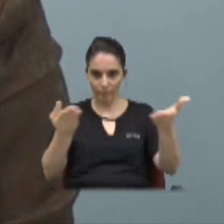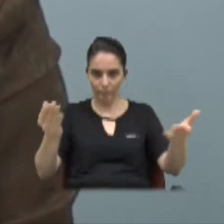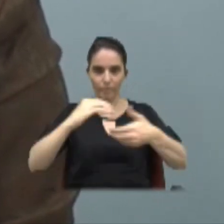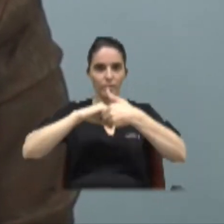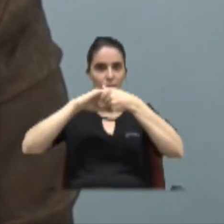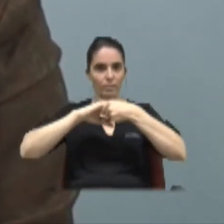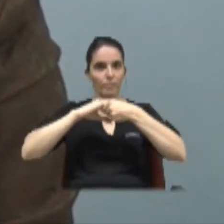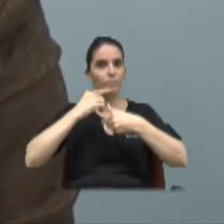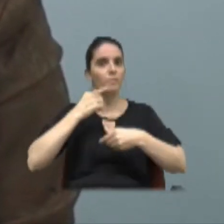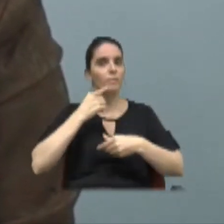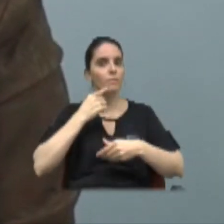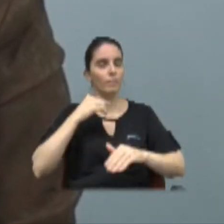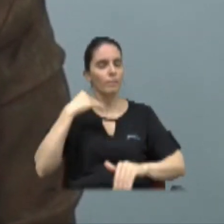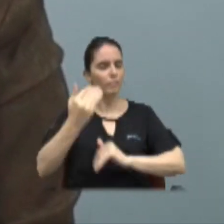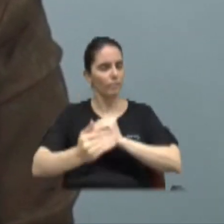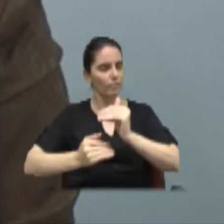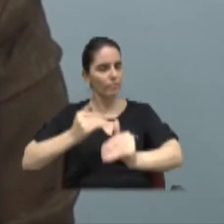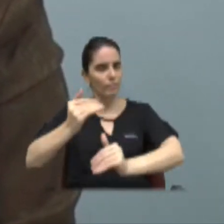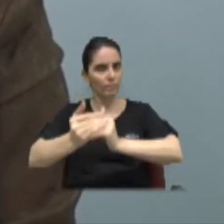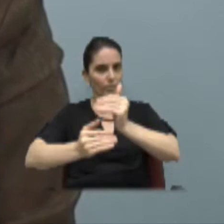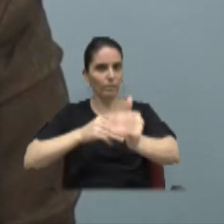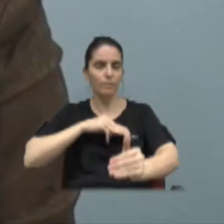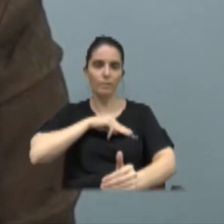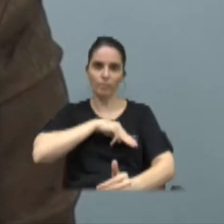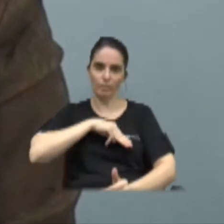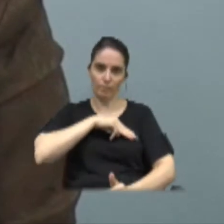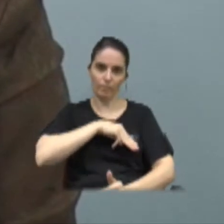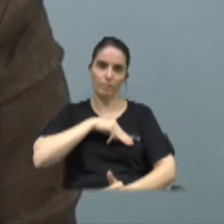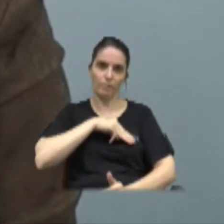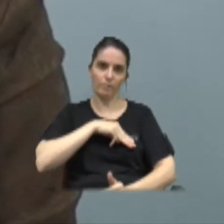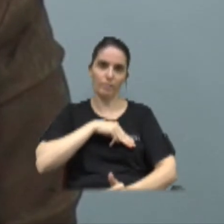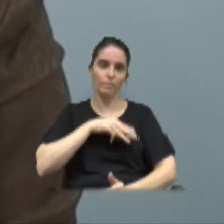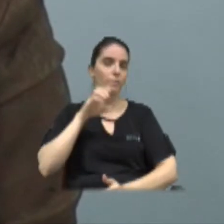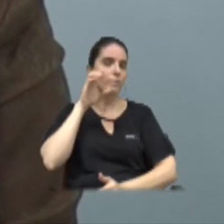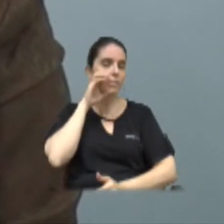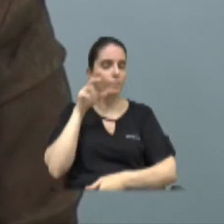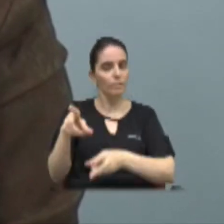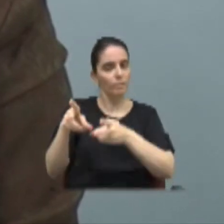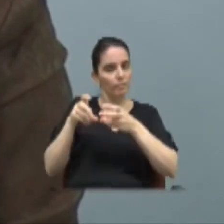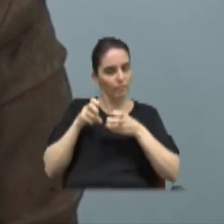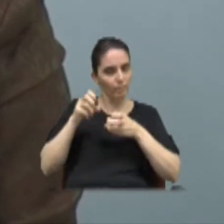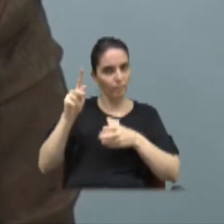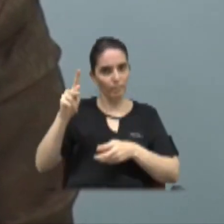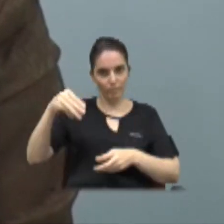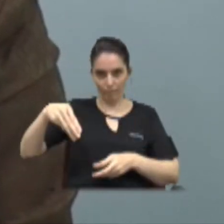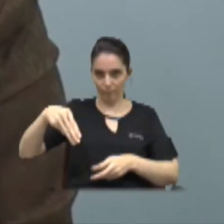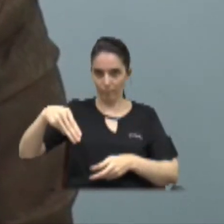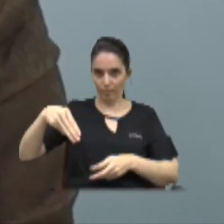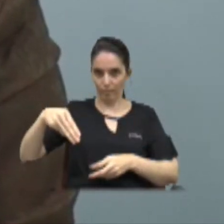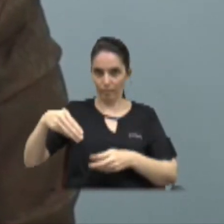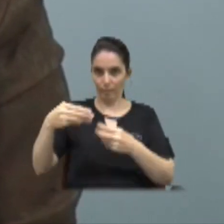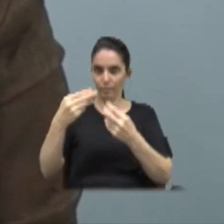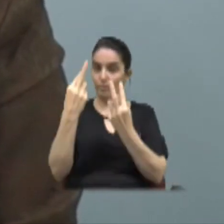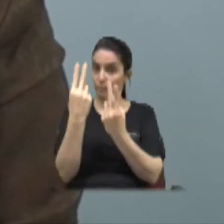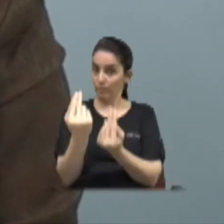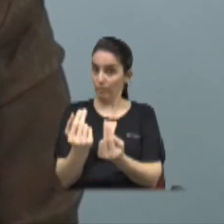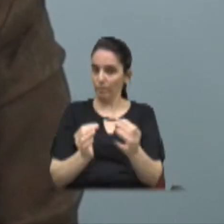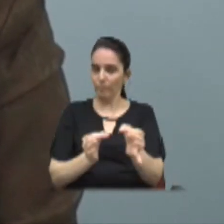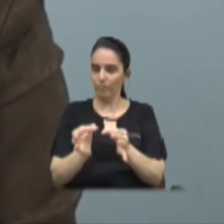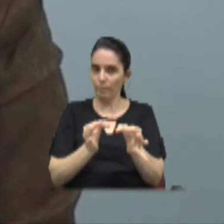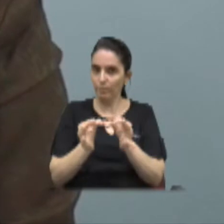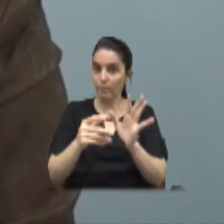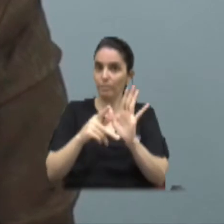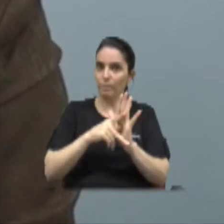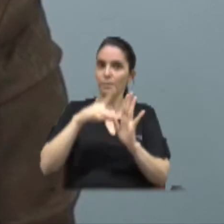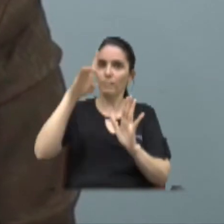e que continue nessa missão. Eu vejo realmente um policial militar, um policial como um projeto de Deus, uma